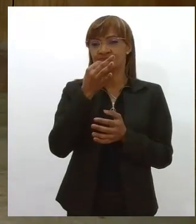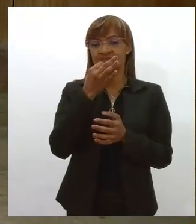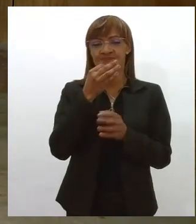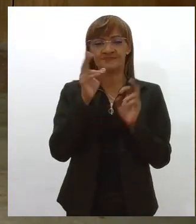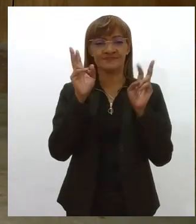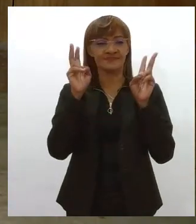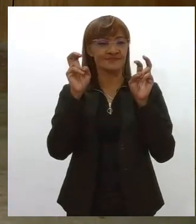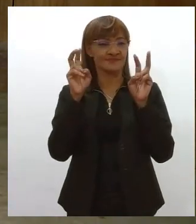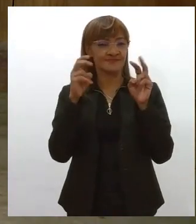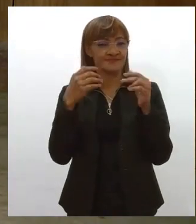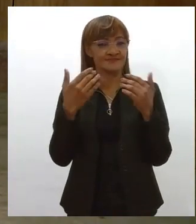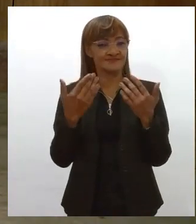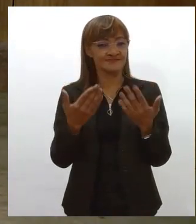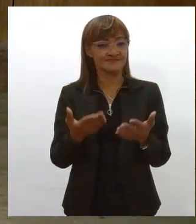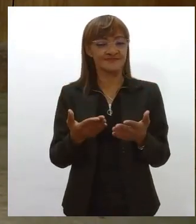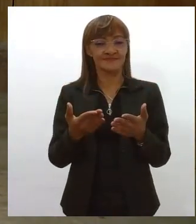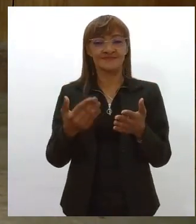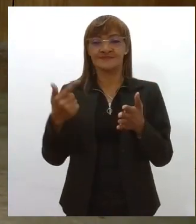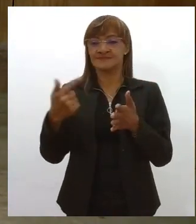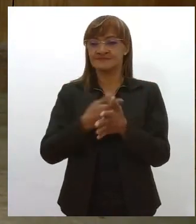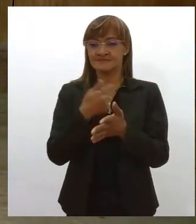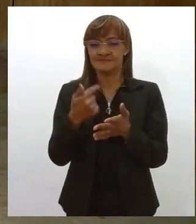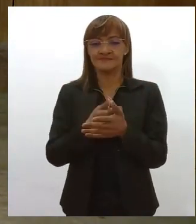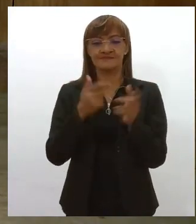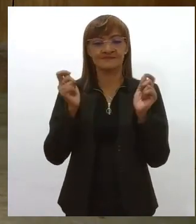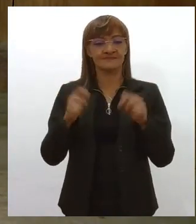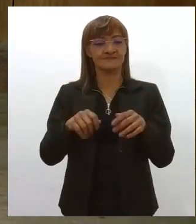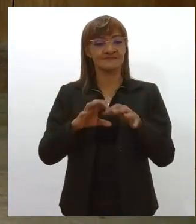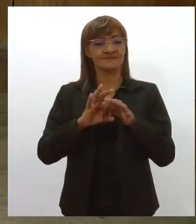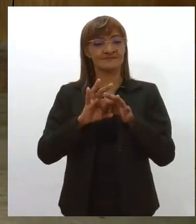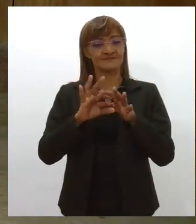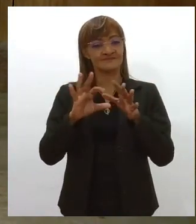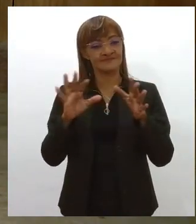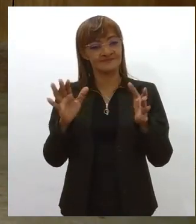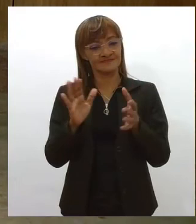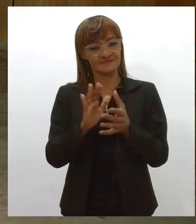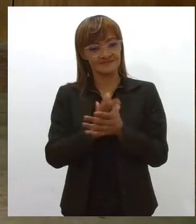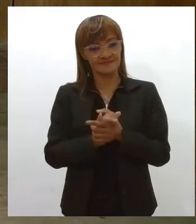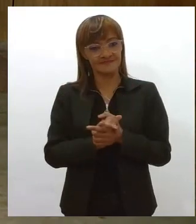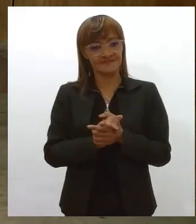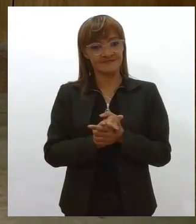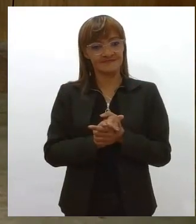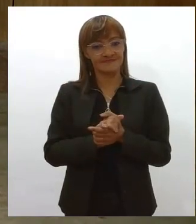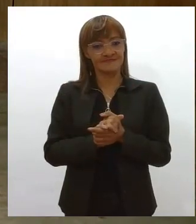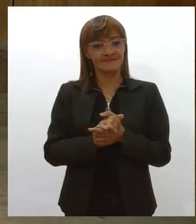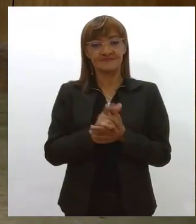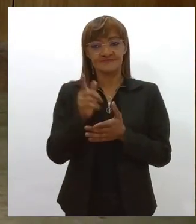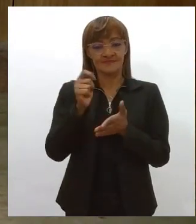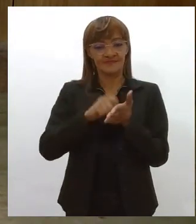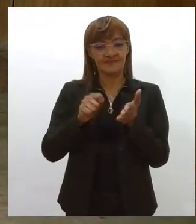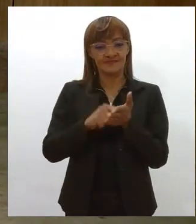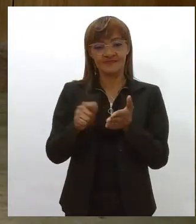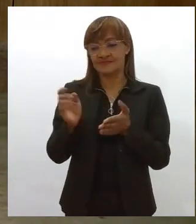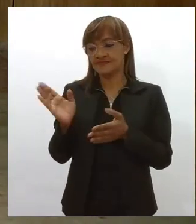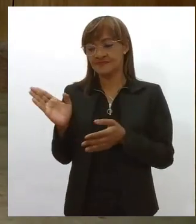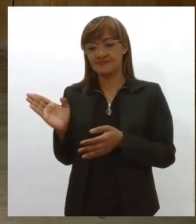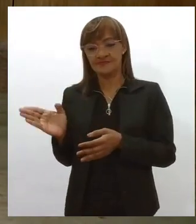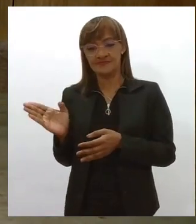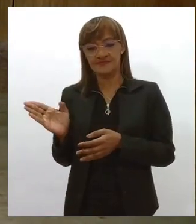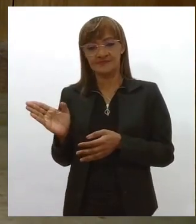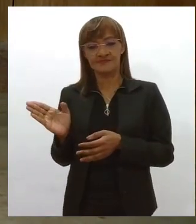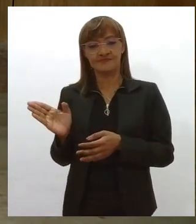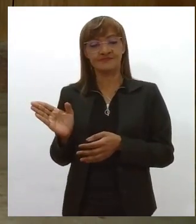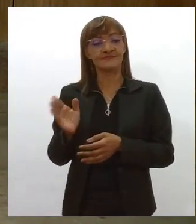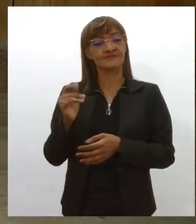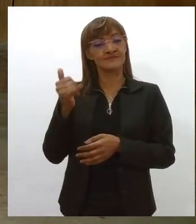recebe também perguntas aqui durante o programa para a gente fazer os nossos entrevistados. Então, assim, anote esse telefonezinho e entre em contato com a